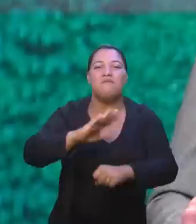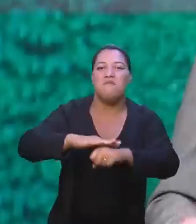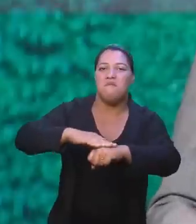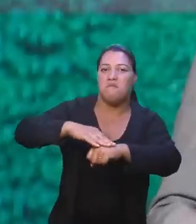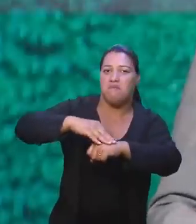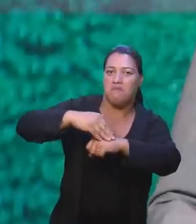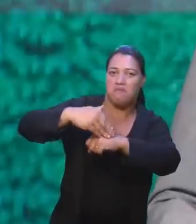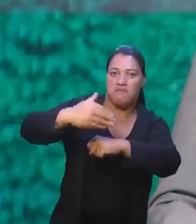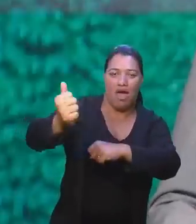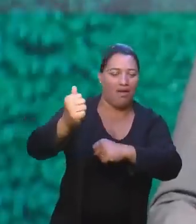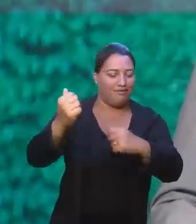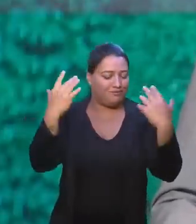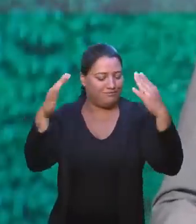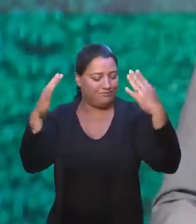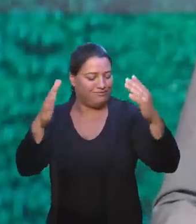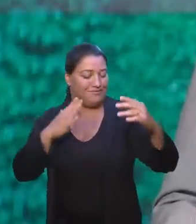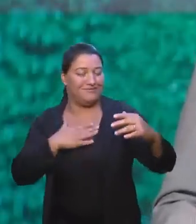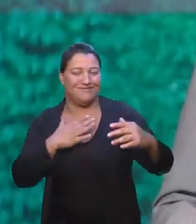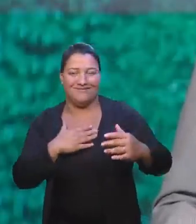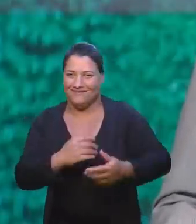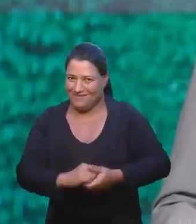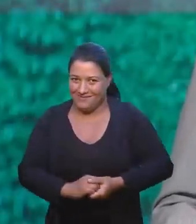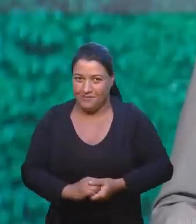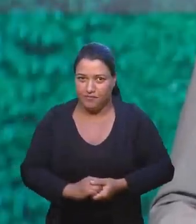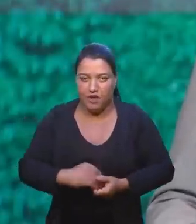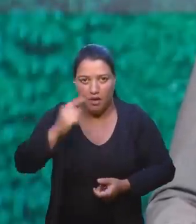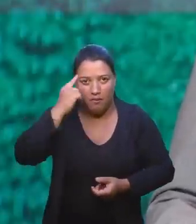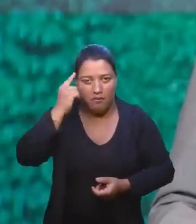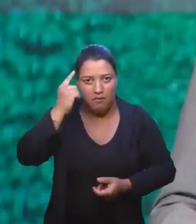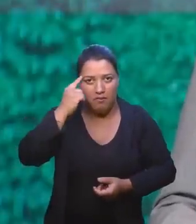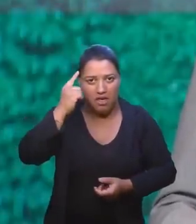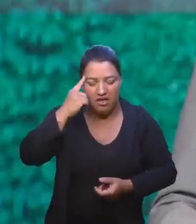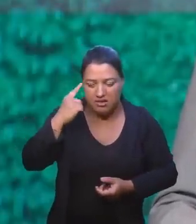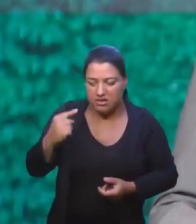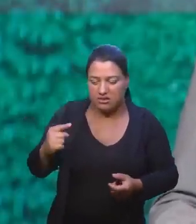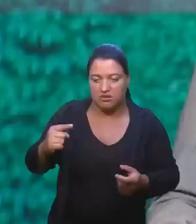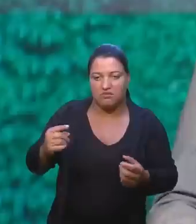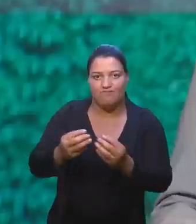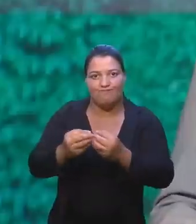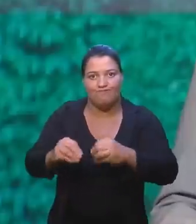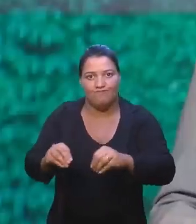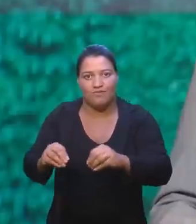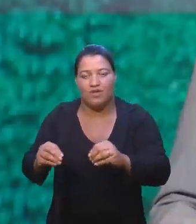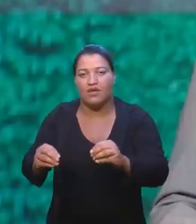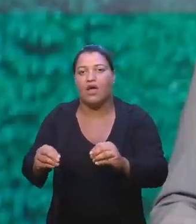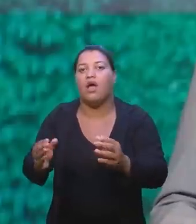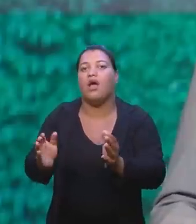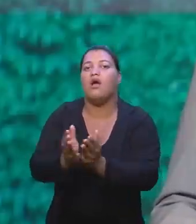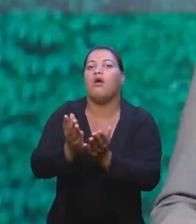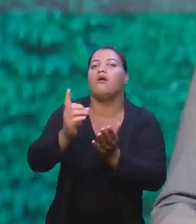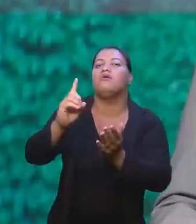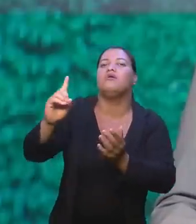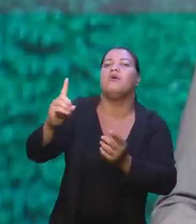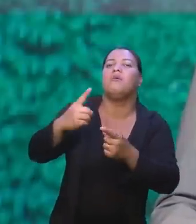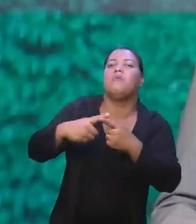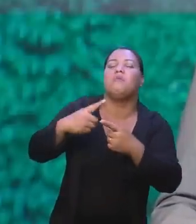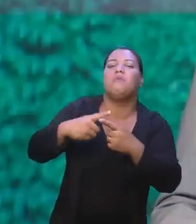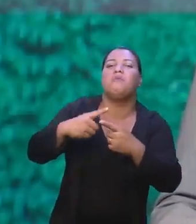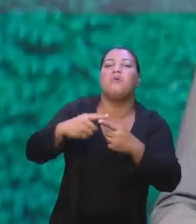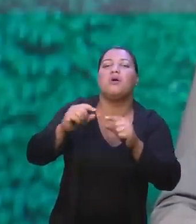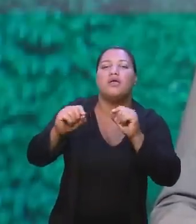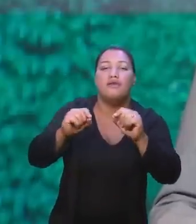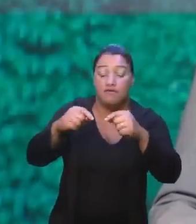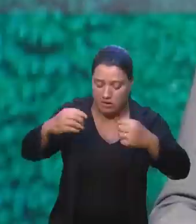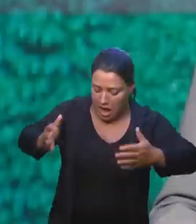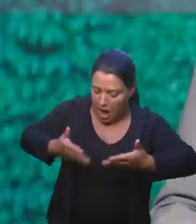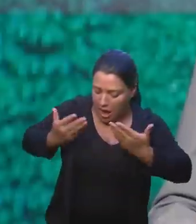méritos. Pensai nos mártires cristãos. Não tinham como vós as comunicações incessantes do mundo invisível para reanimar a